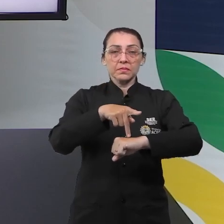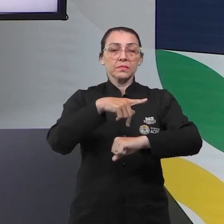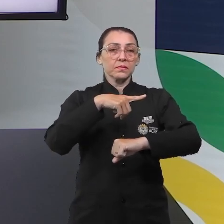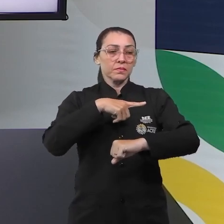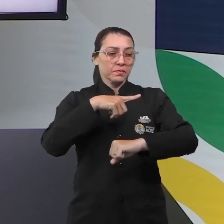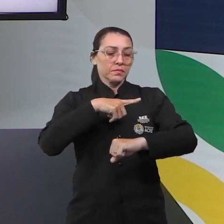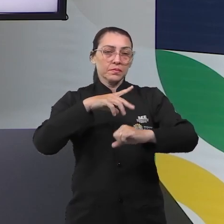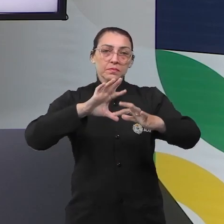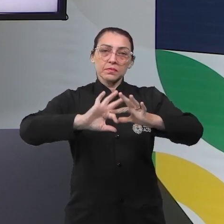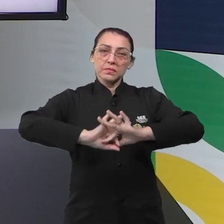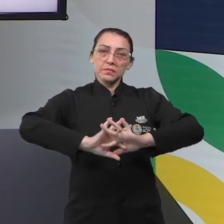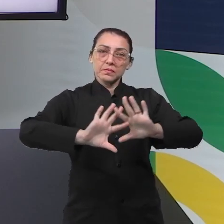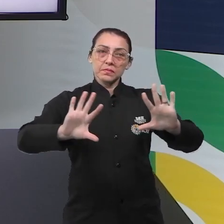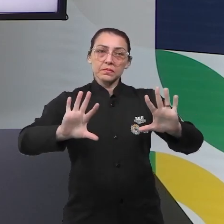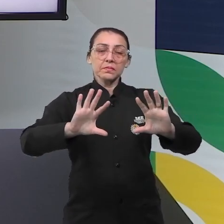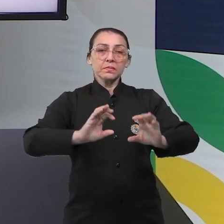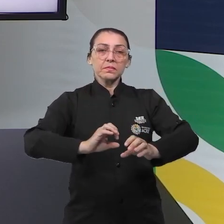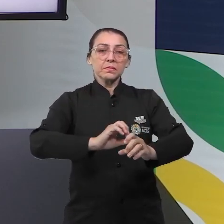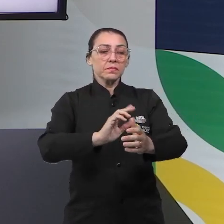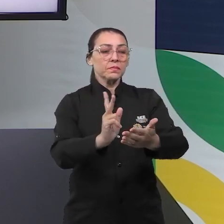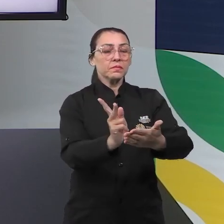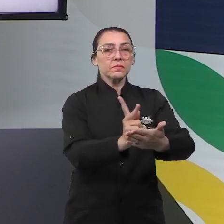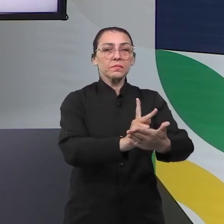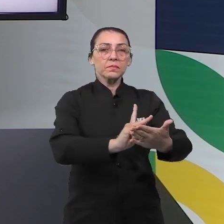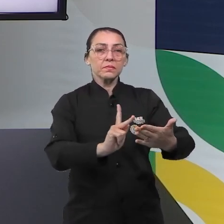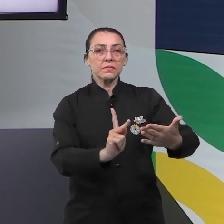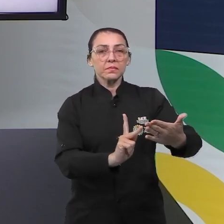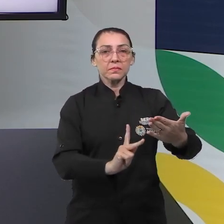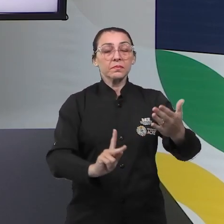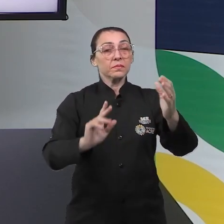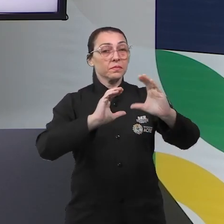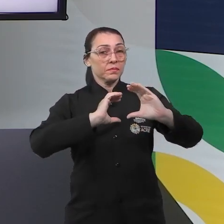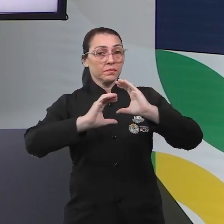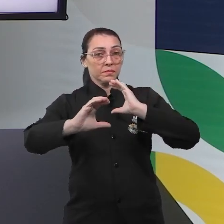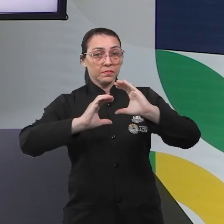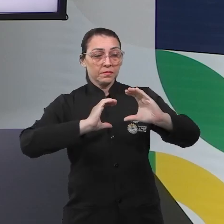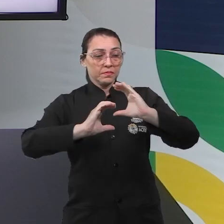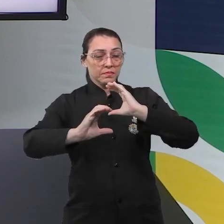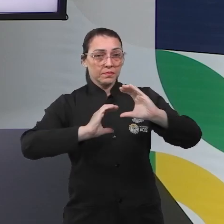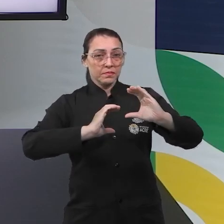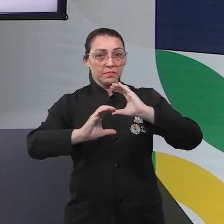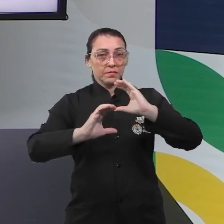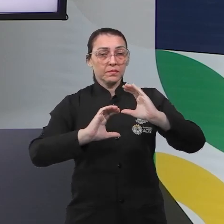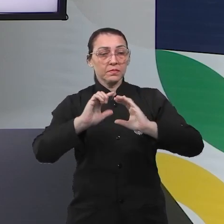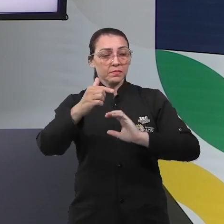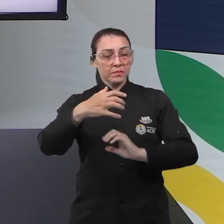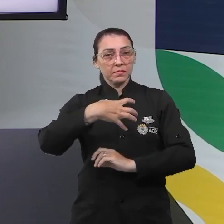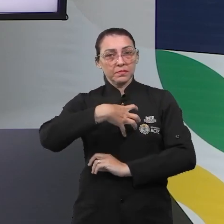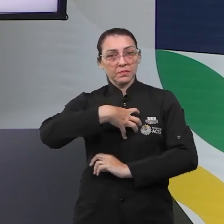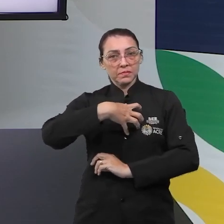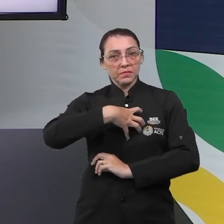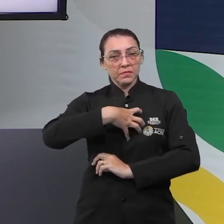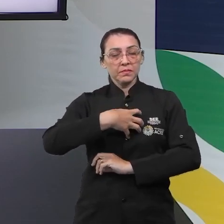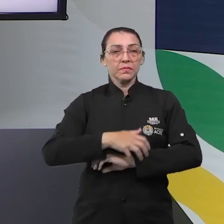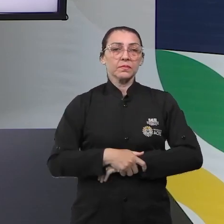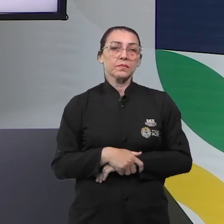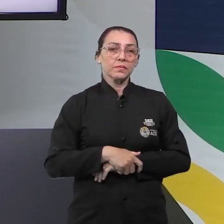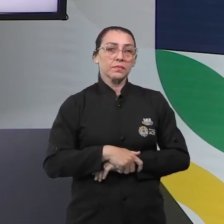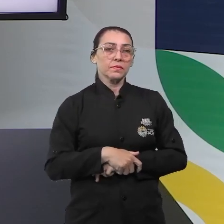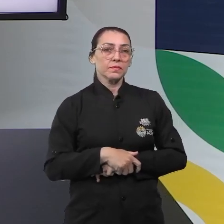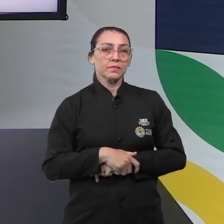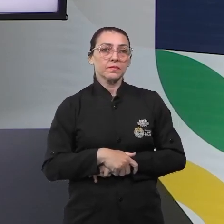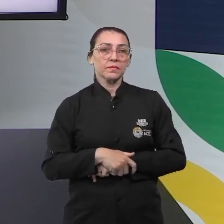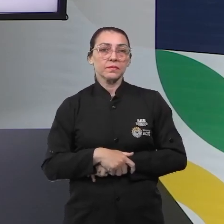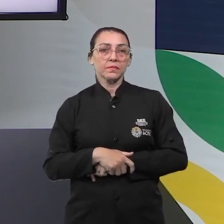uma liberdade poética para se comunicar de uma outra forma. Então,